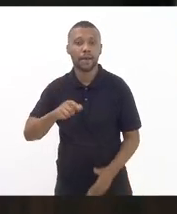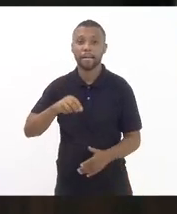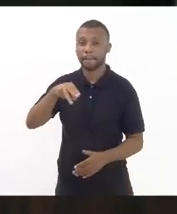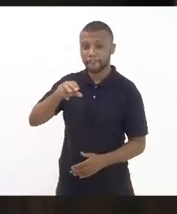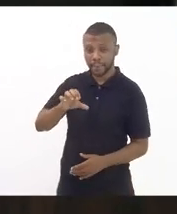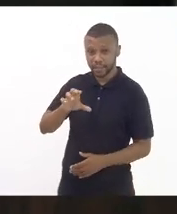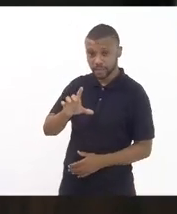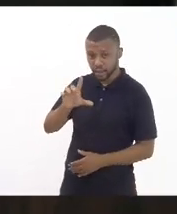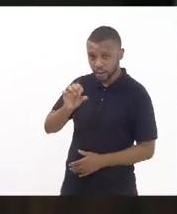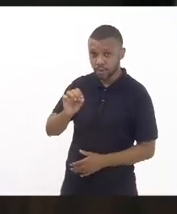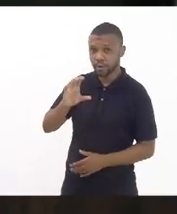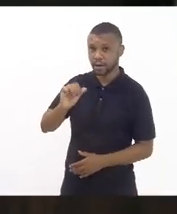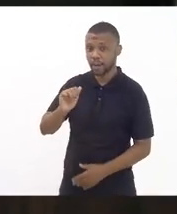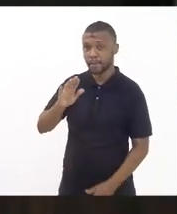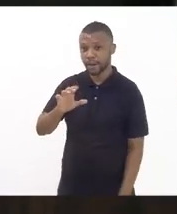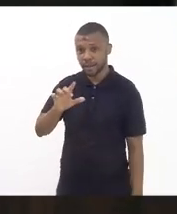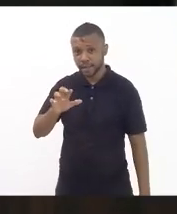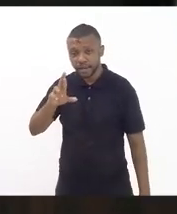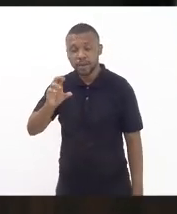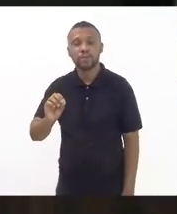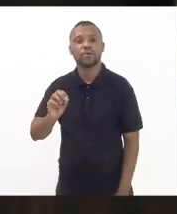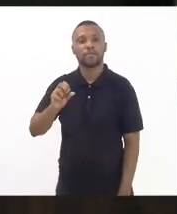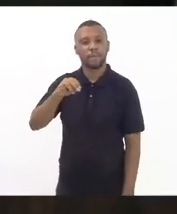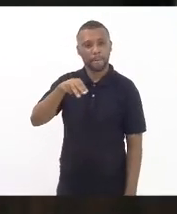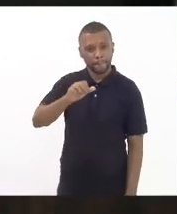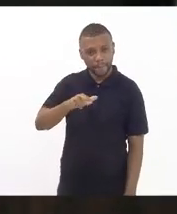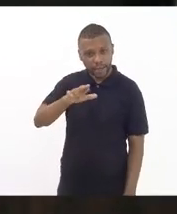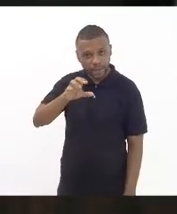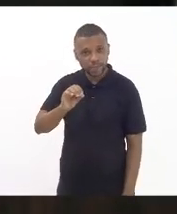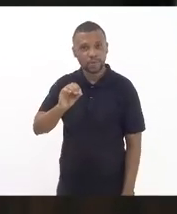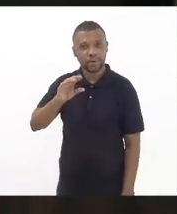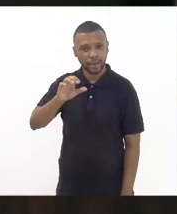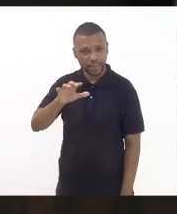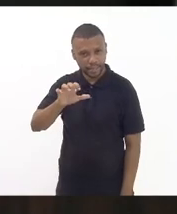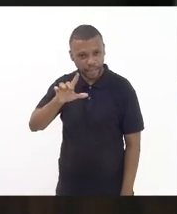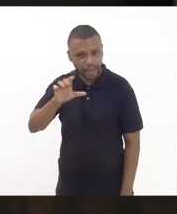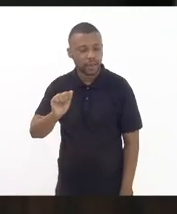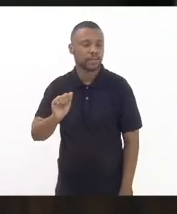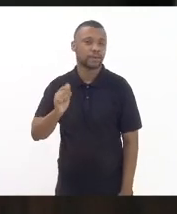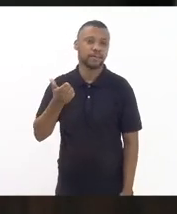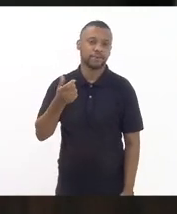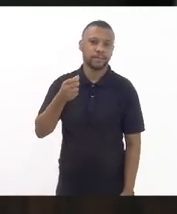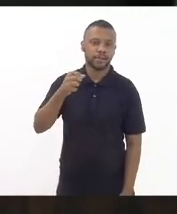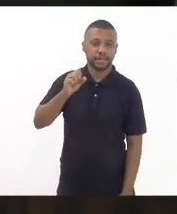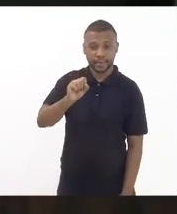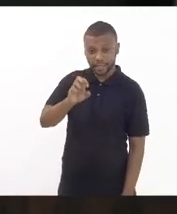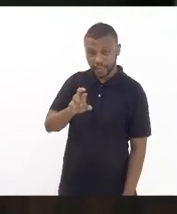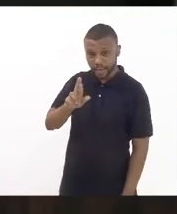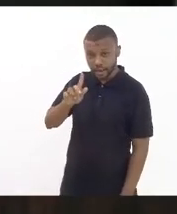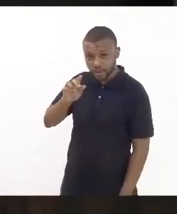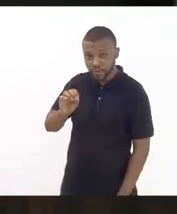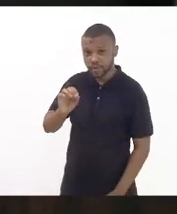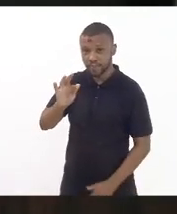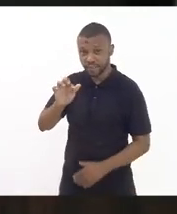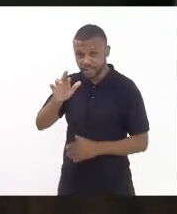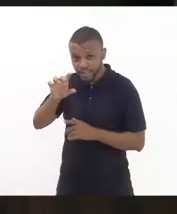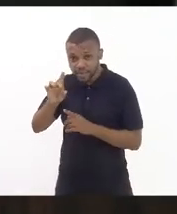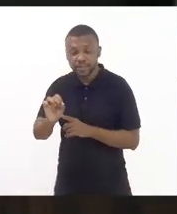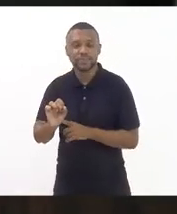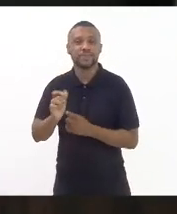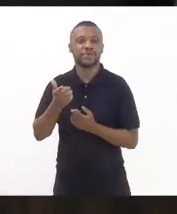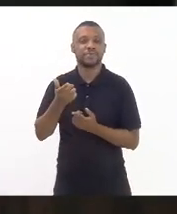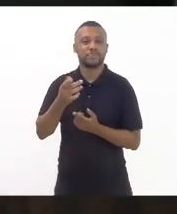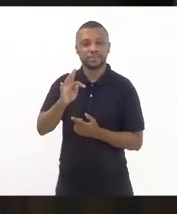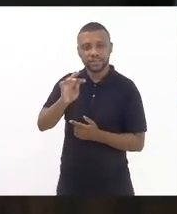Eurico Júnior, Brazão, Valdeci da Saúde, Márcio Canela, Alana Passos, Atila Nunes, Marcos Vinícius, Sérgio Fernandes, Wellington José, Tia